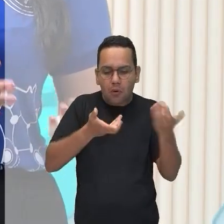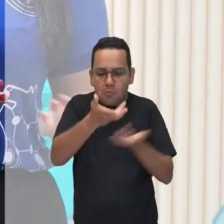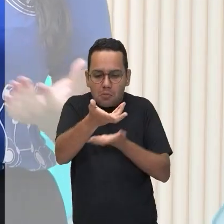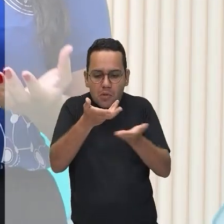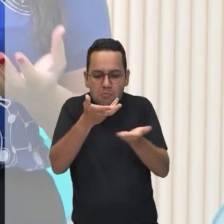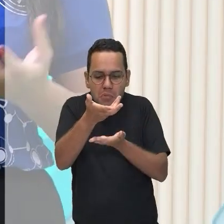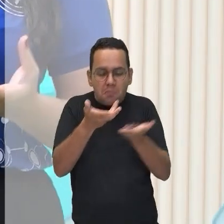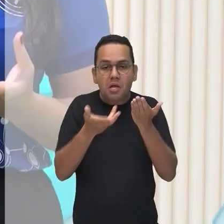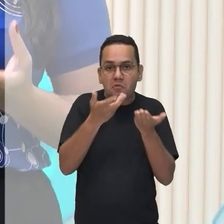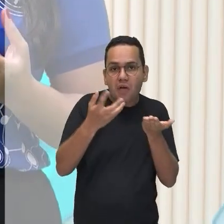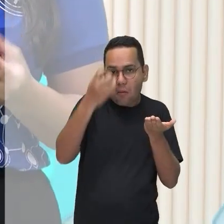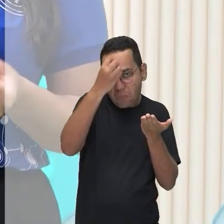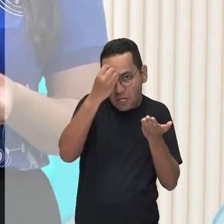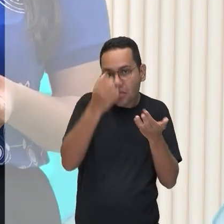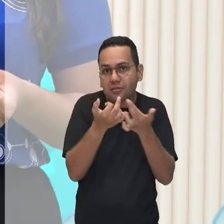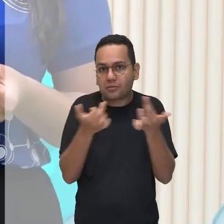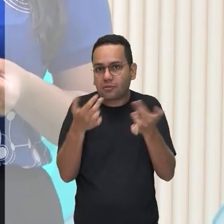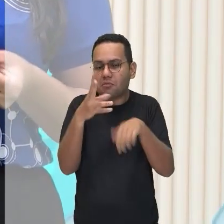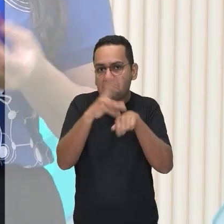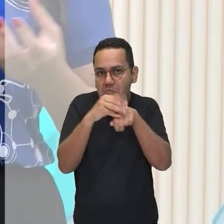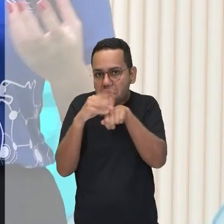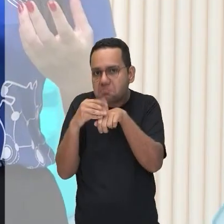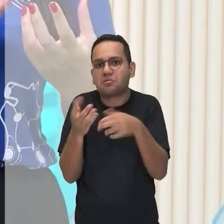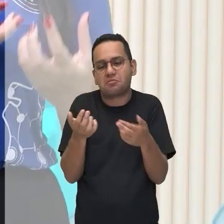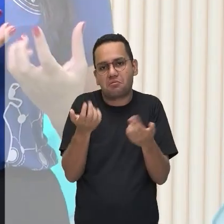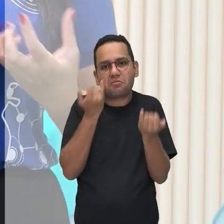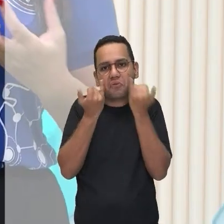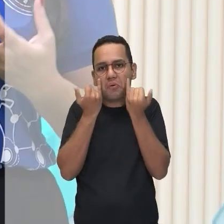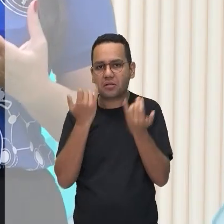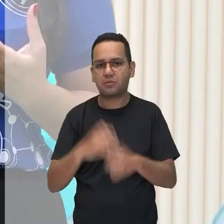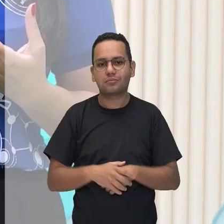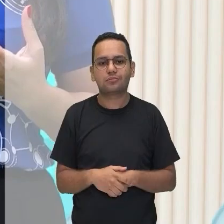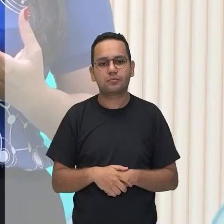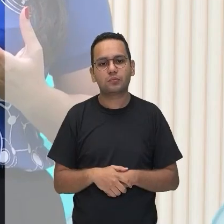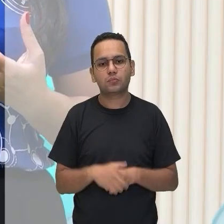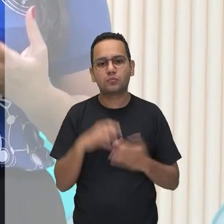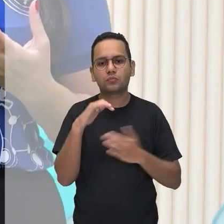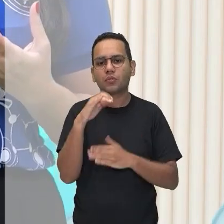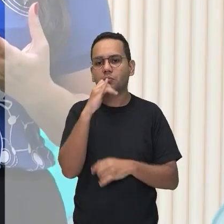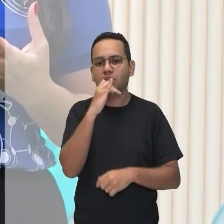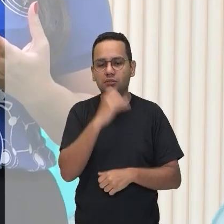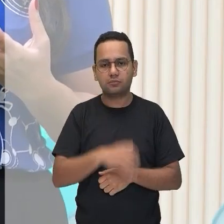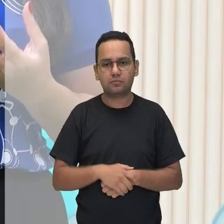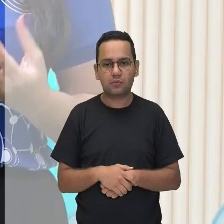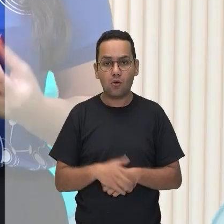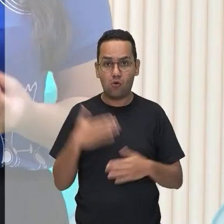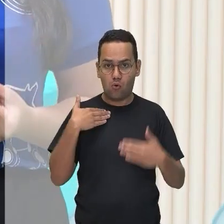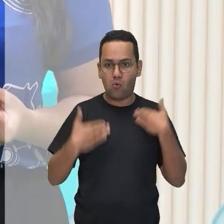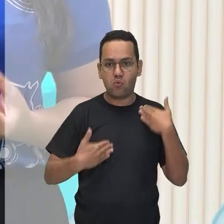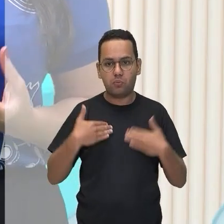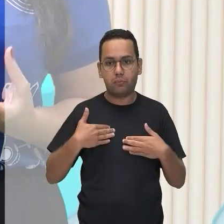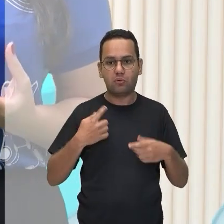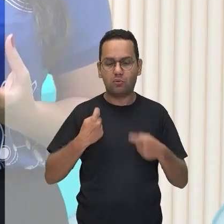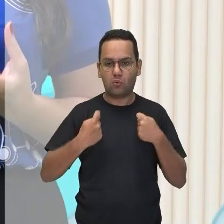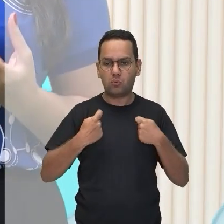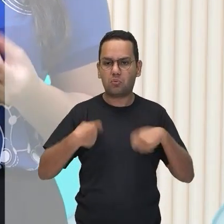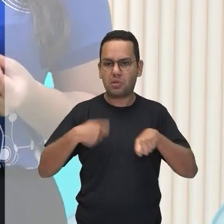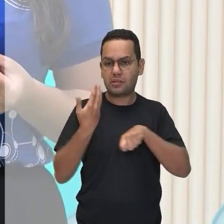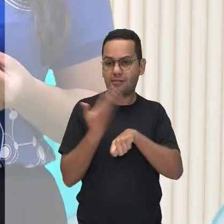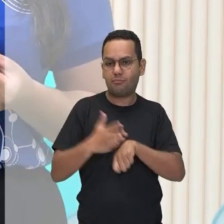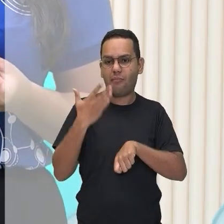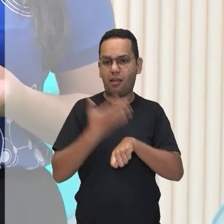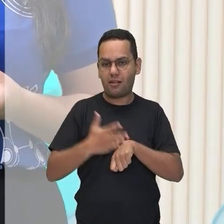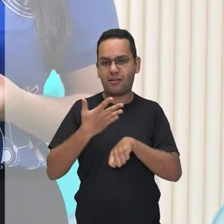questão do condicionamento físico, ou seja, pegar uma dessas atividades e fazer com que você exercite o seu